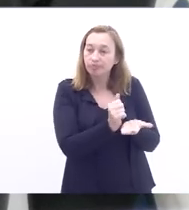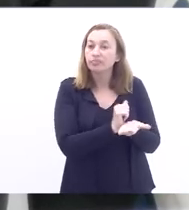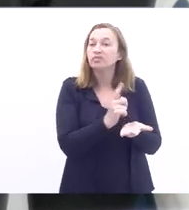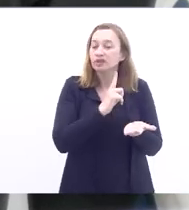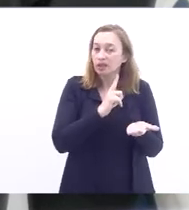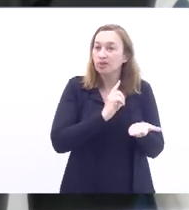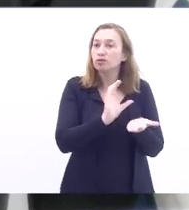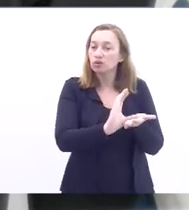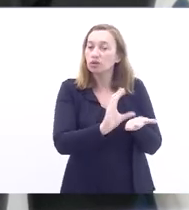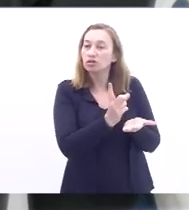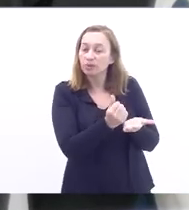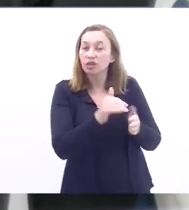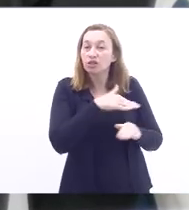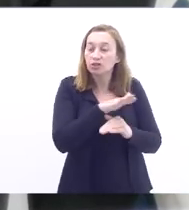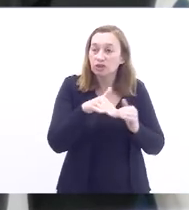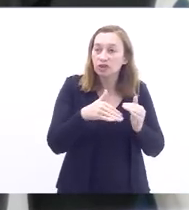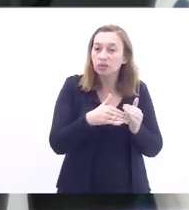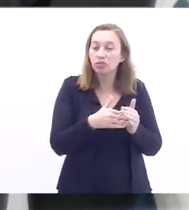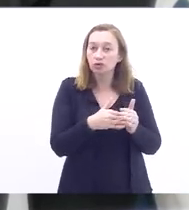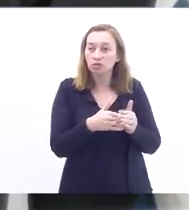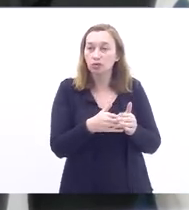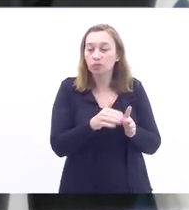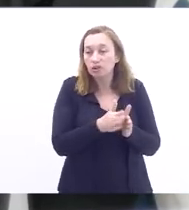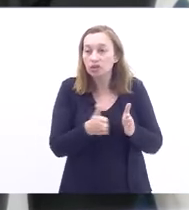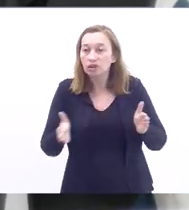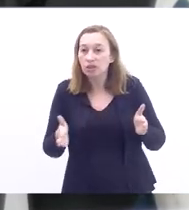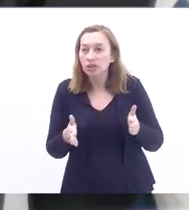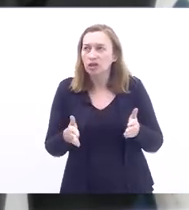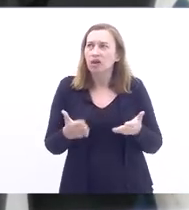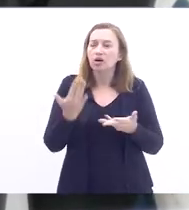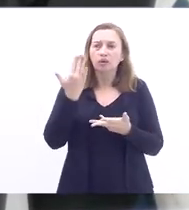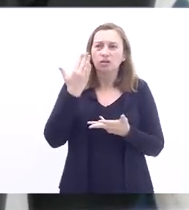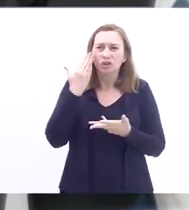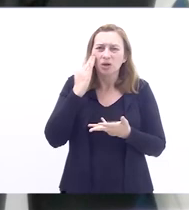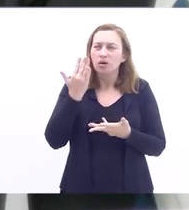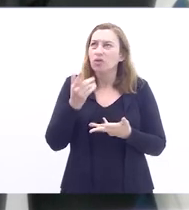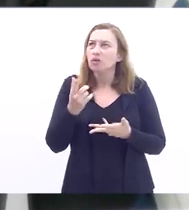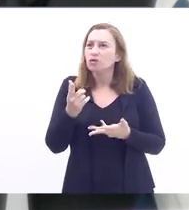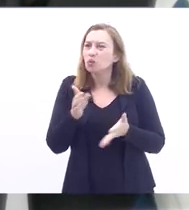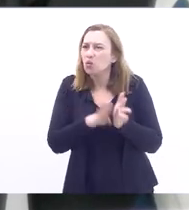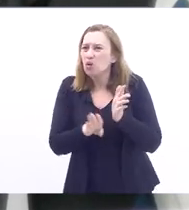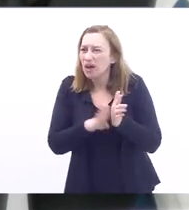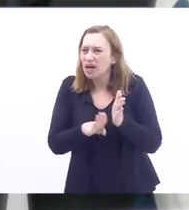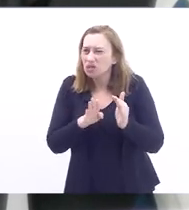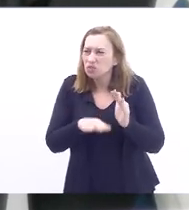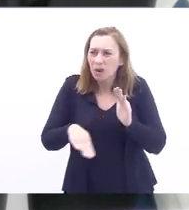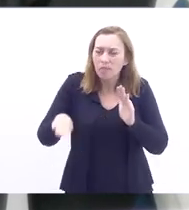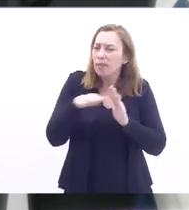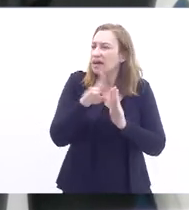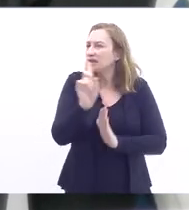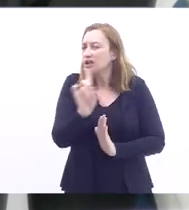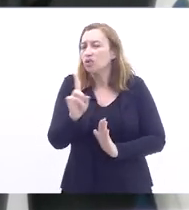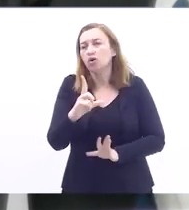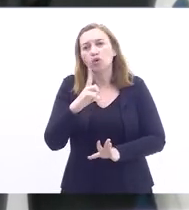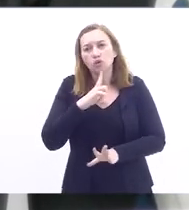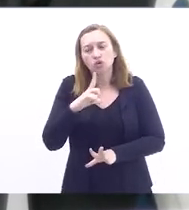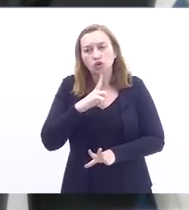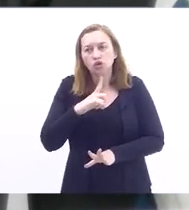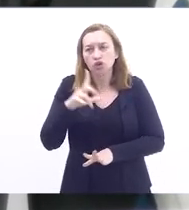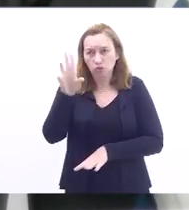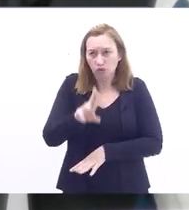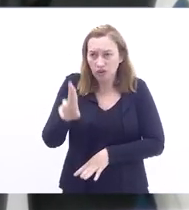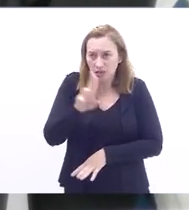orçamento dentro ver todo esse processo Então entendo que nós não estamos aumentando em pessoal eu tinha